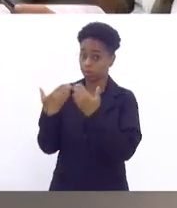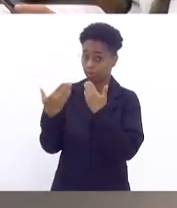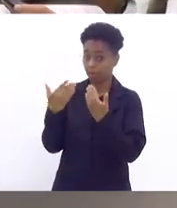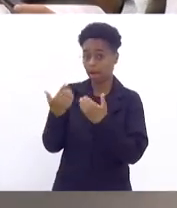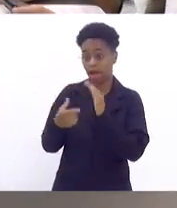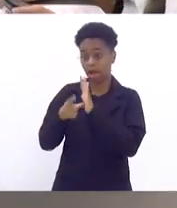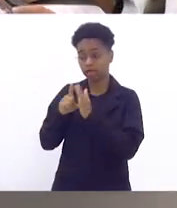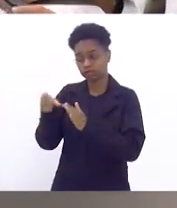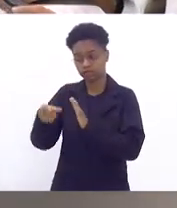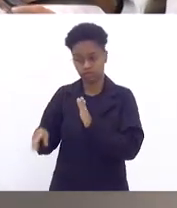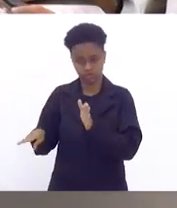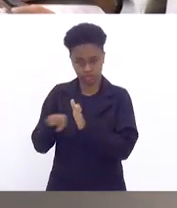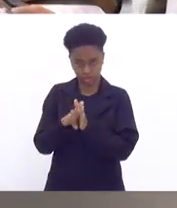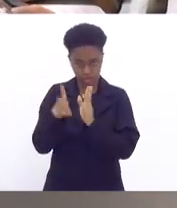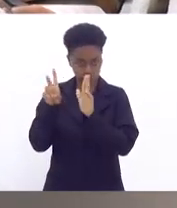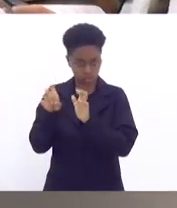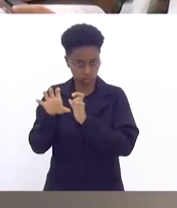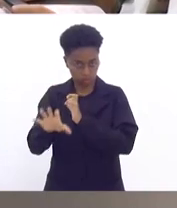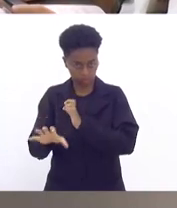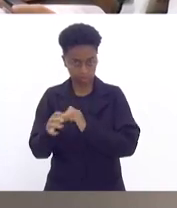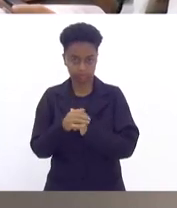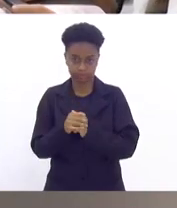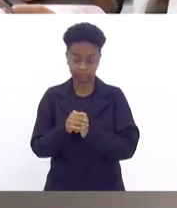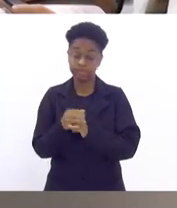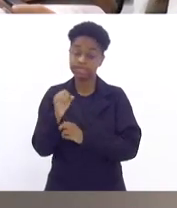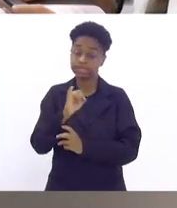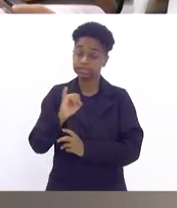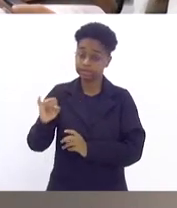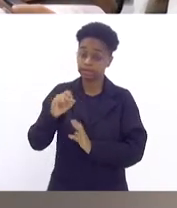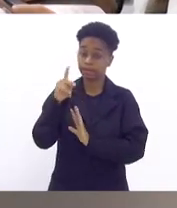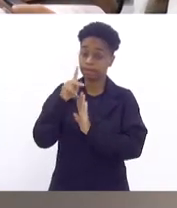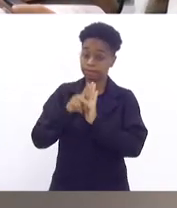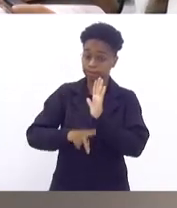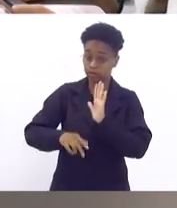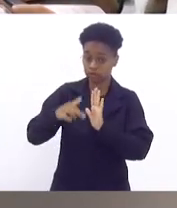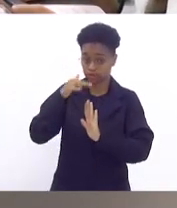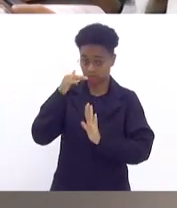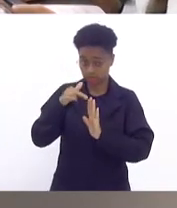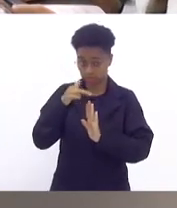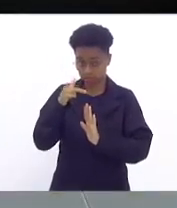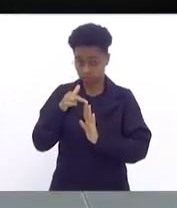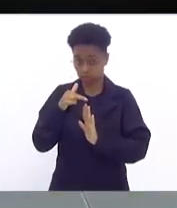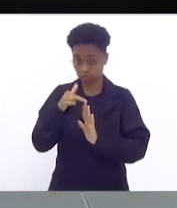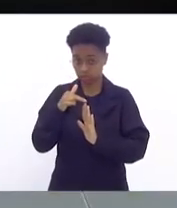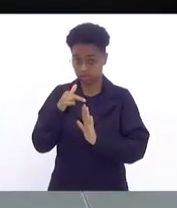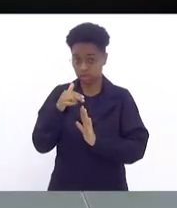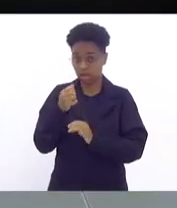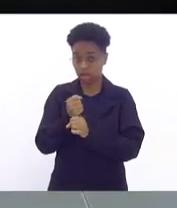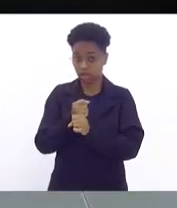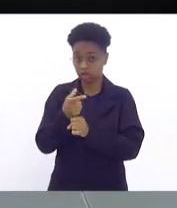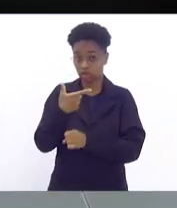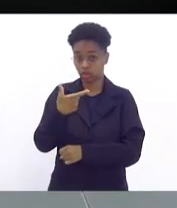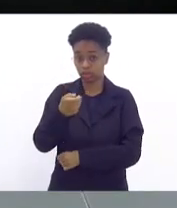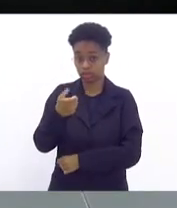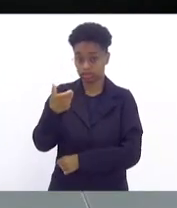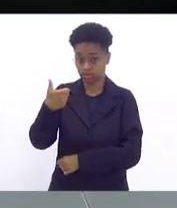sobre esse tema se projeto de resolução é de 2019